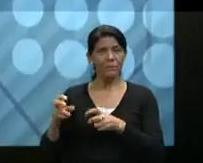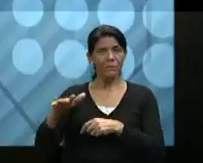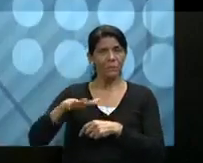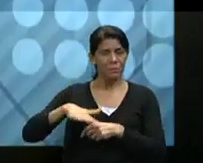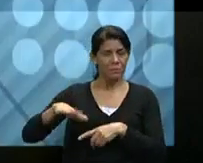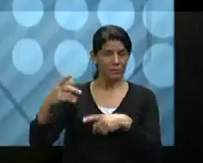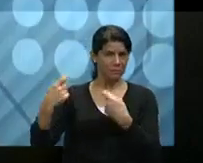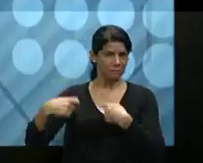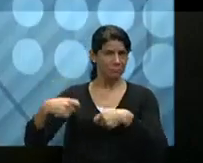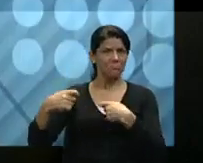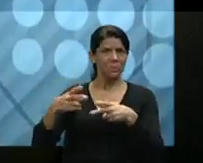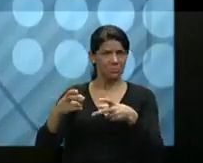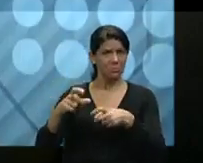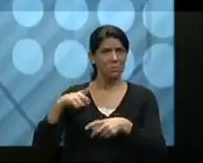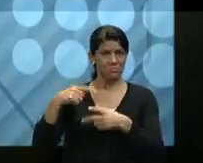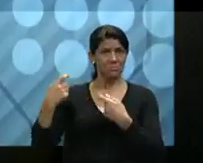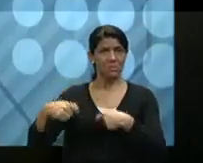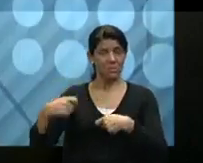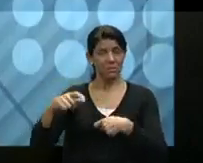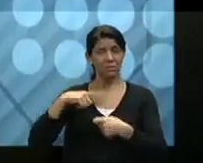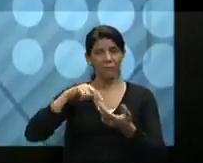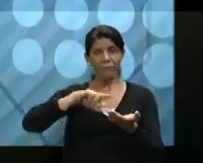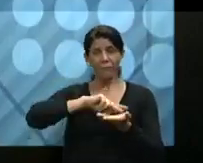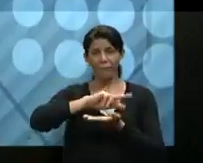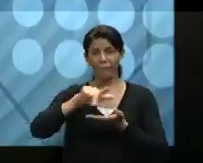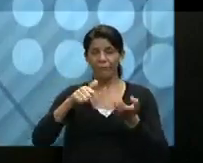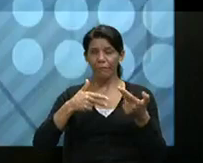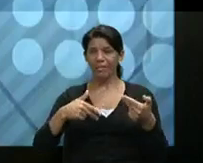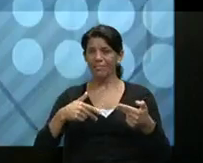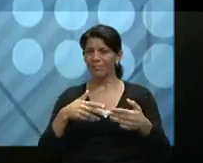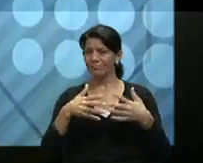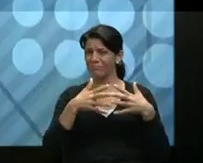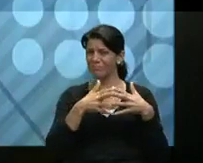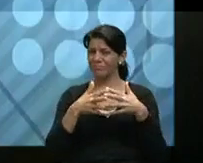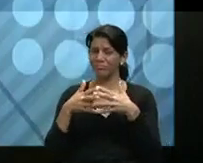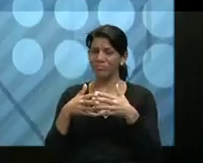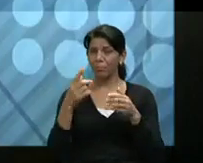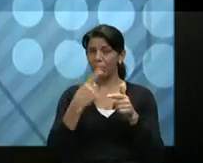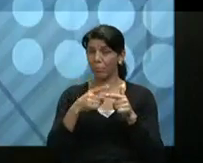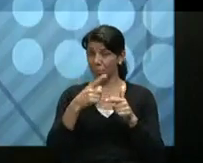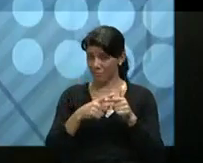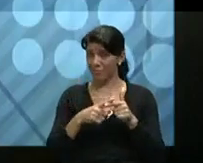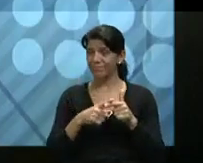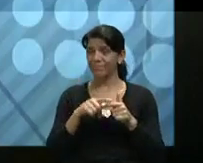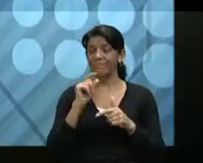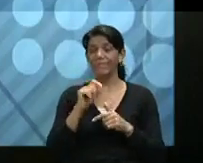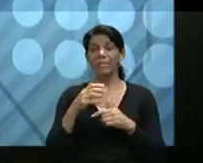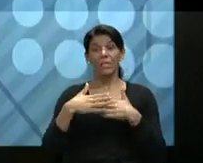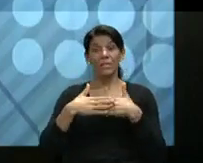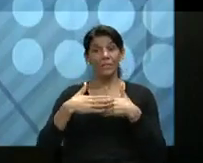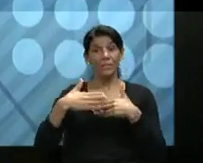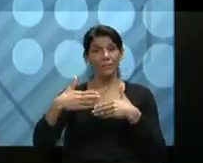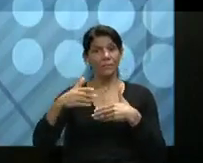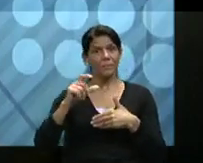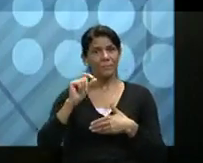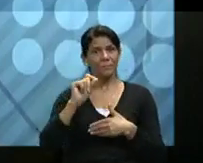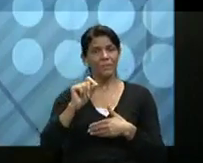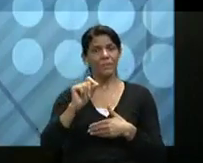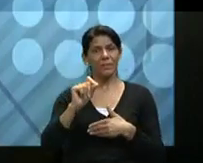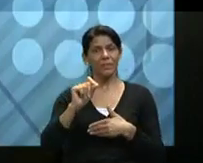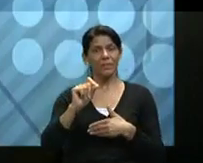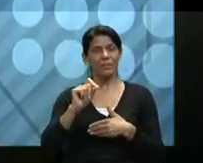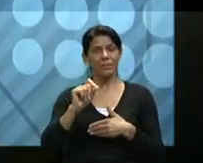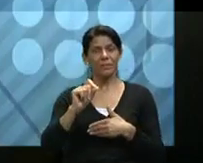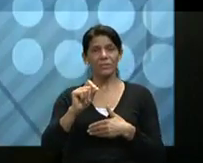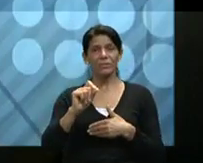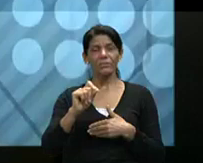determinada necessidade, nós temos ali uma série de complicações, uma série de problemas, e a partir daí, provocado